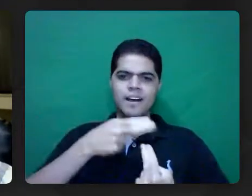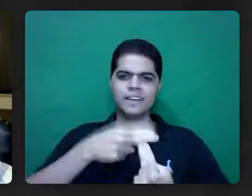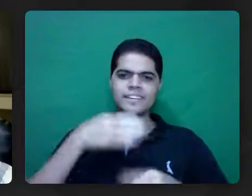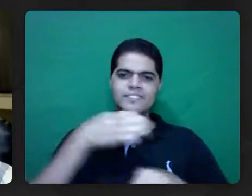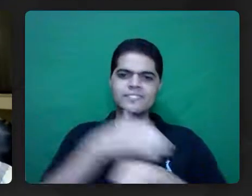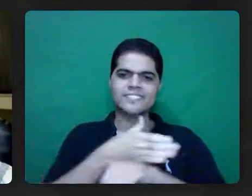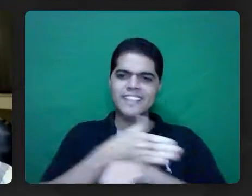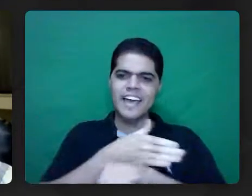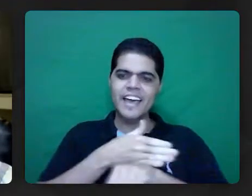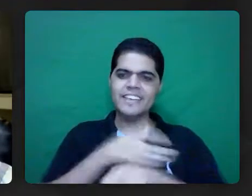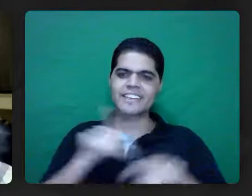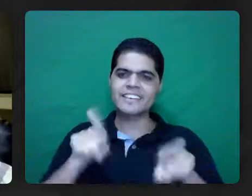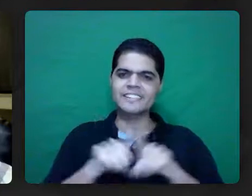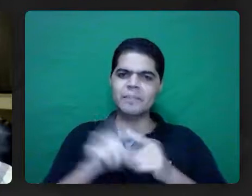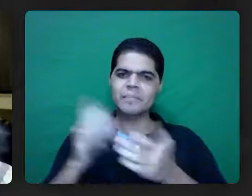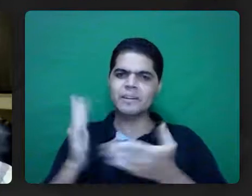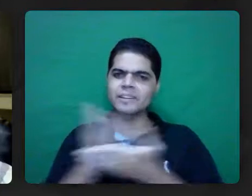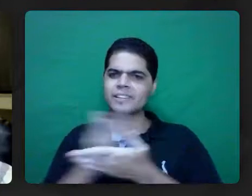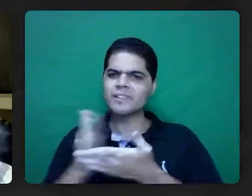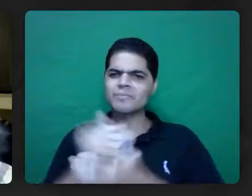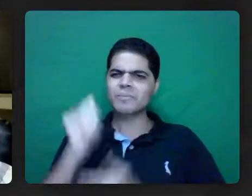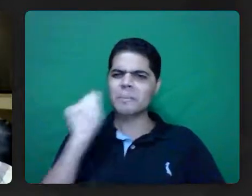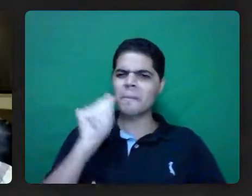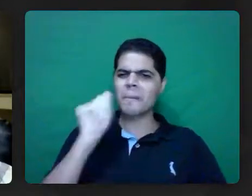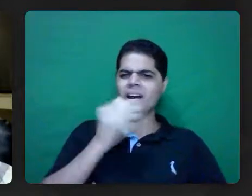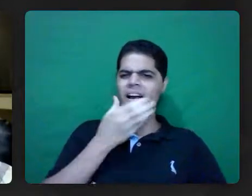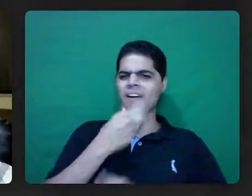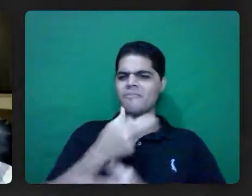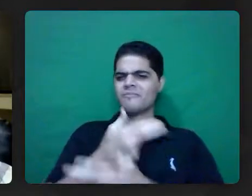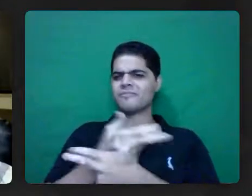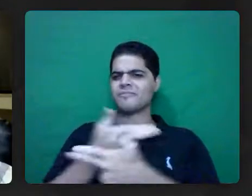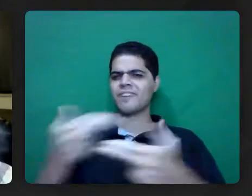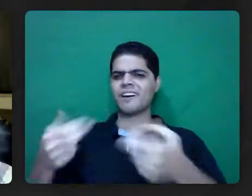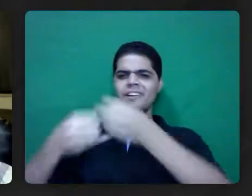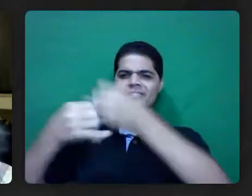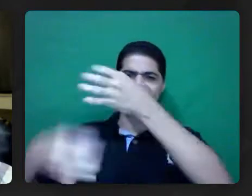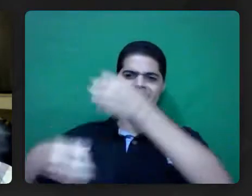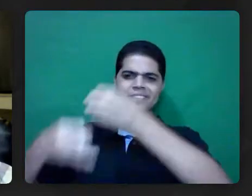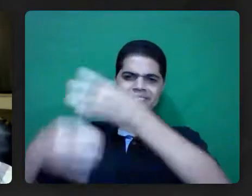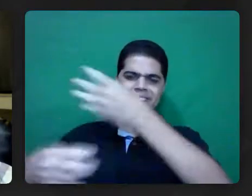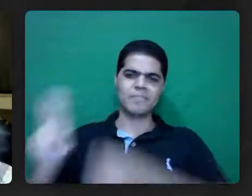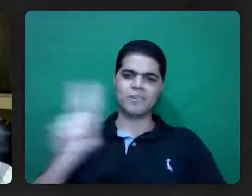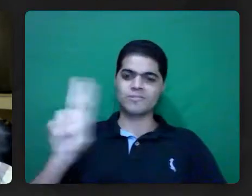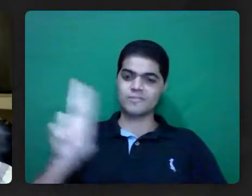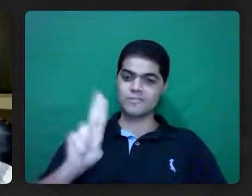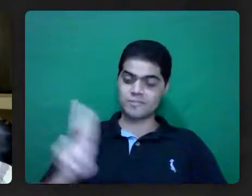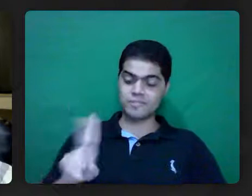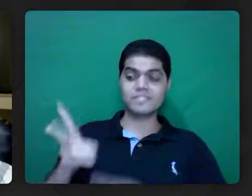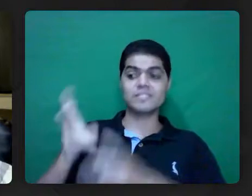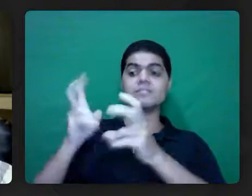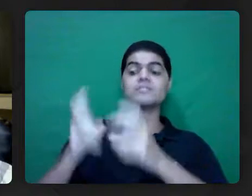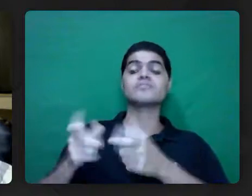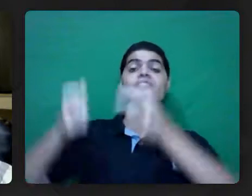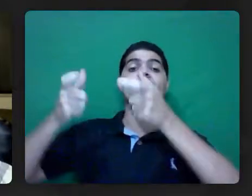mais está aqui? Reine, Ivan, Jaqueline, Vitória, Ana Cristina. Mandem um oizinho de vocês, boa noite. A gente quer saber da onde